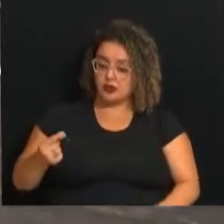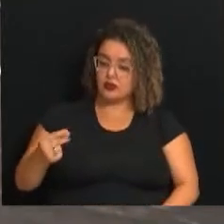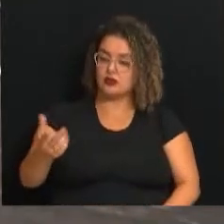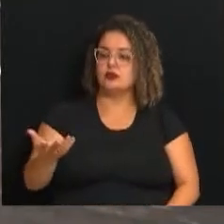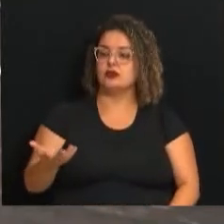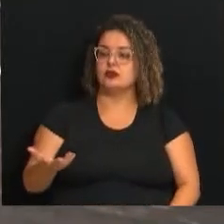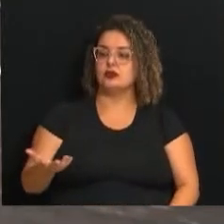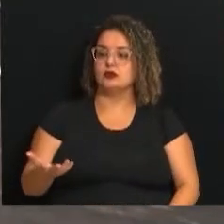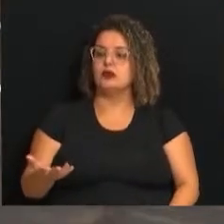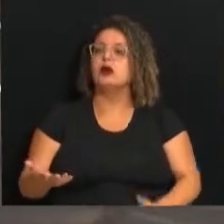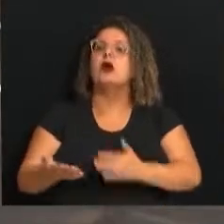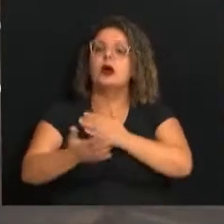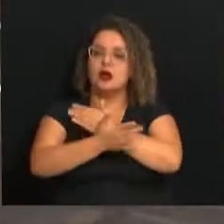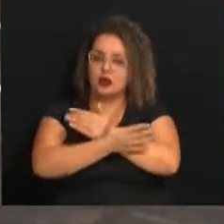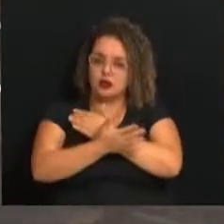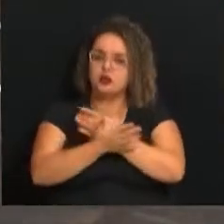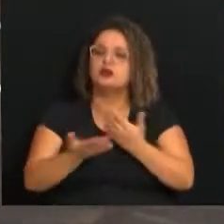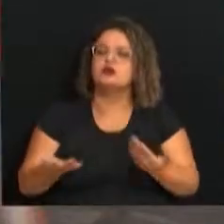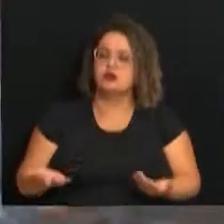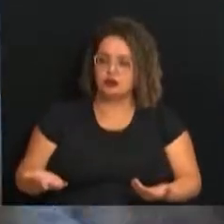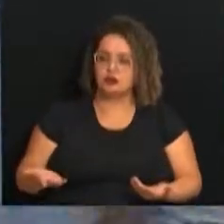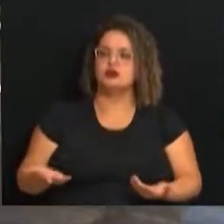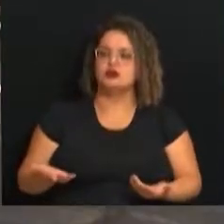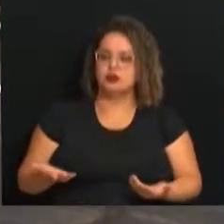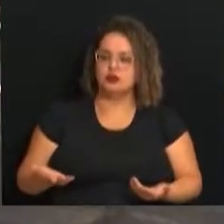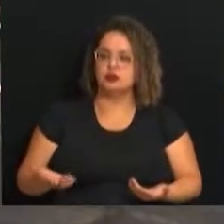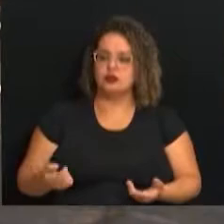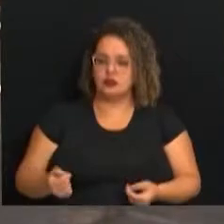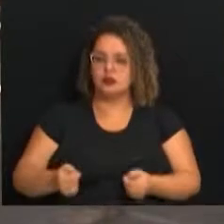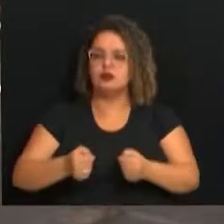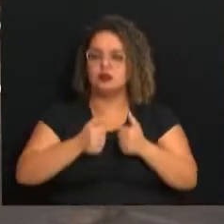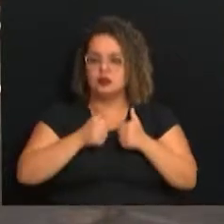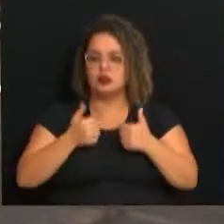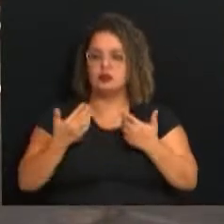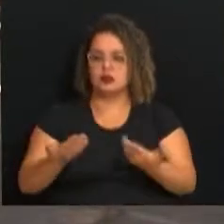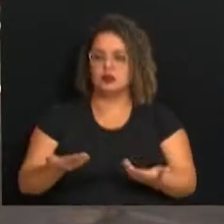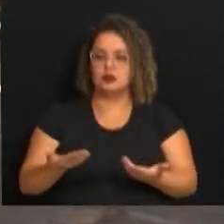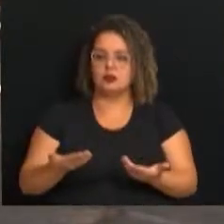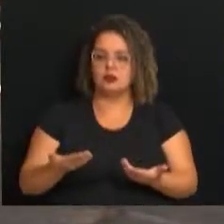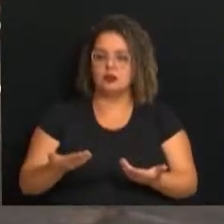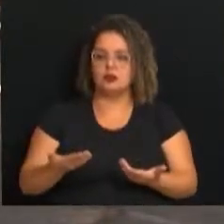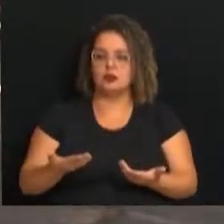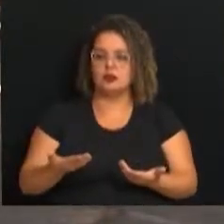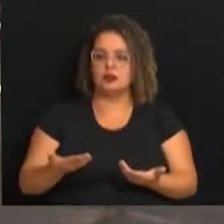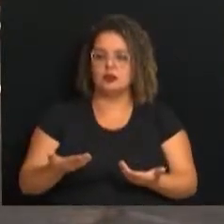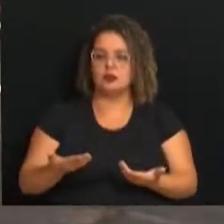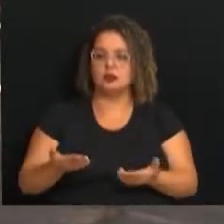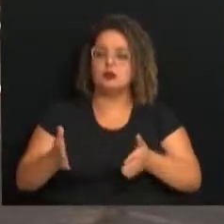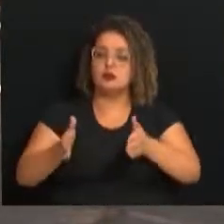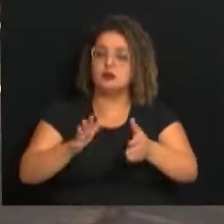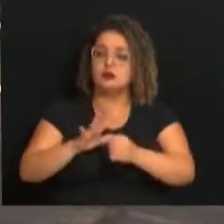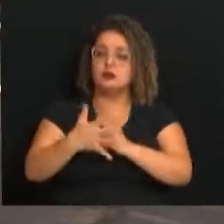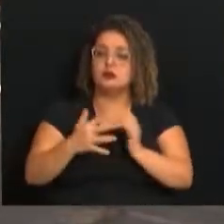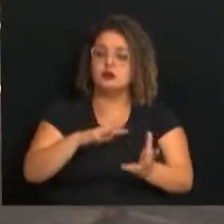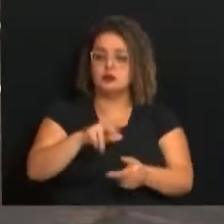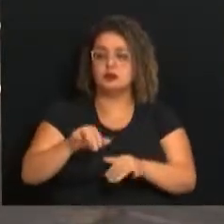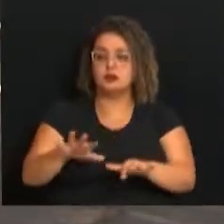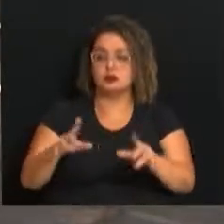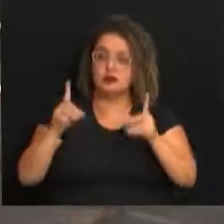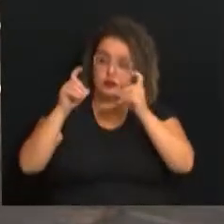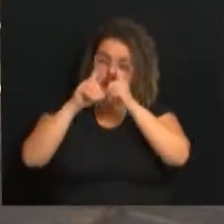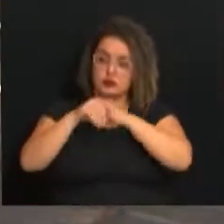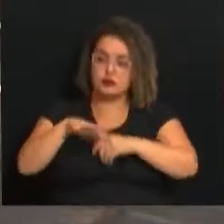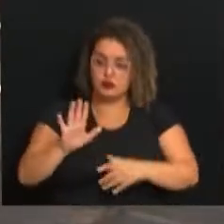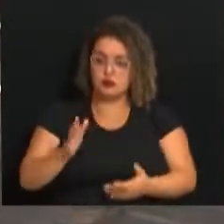continue por muito tempo se aquilo e ajuda né r$ 109 é o benefício que ajuda muito e por conta da